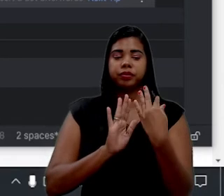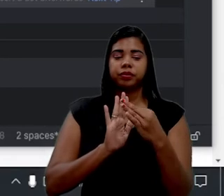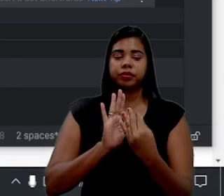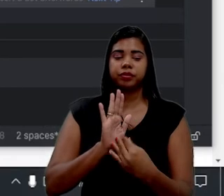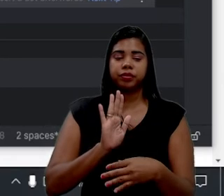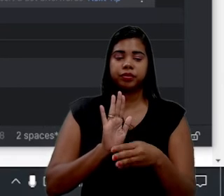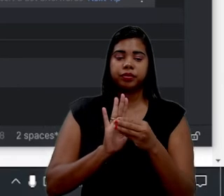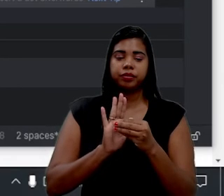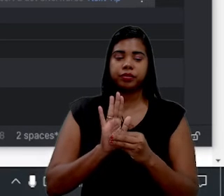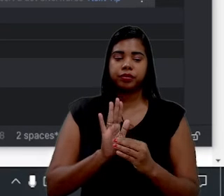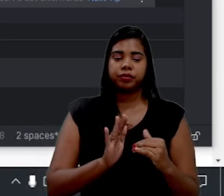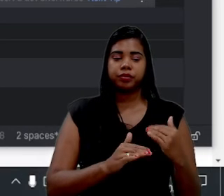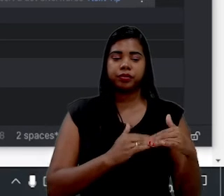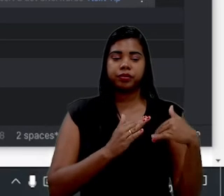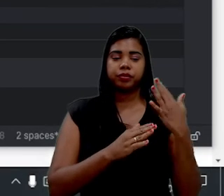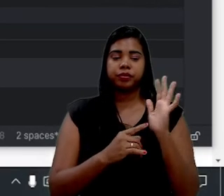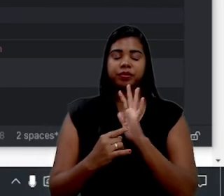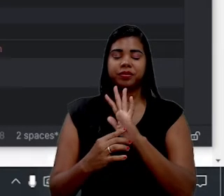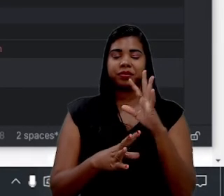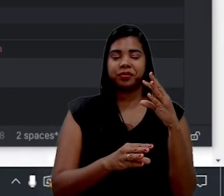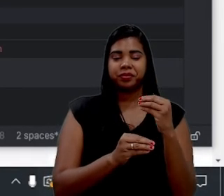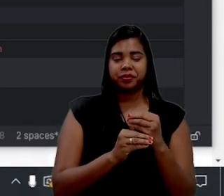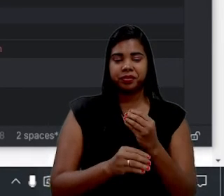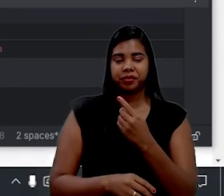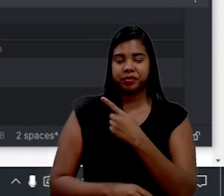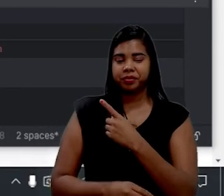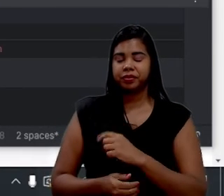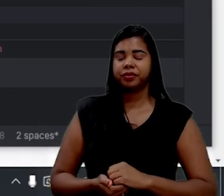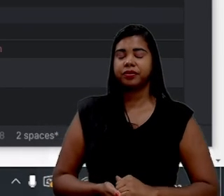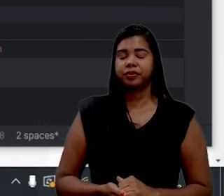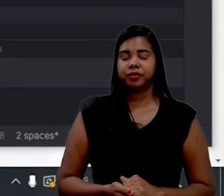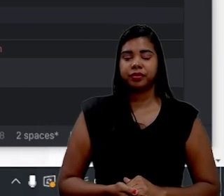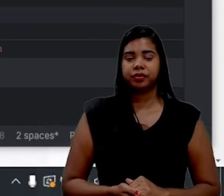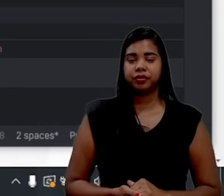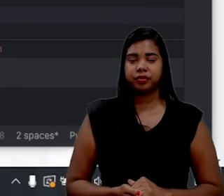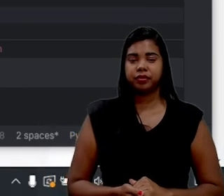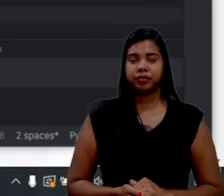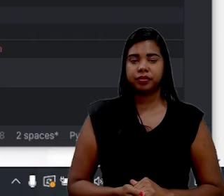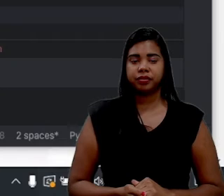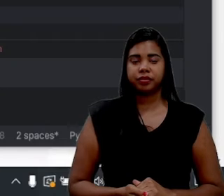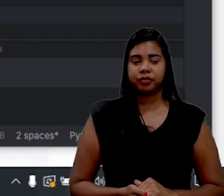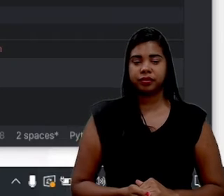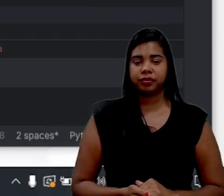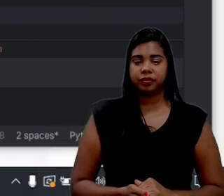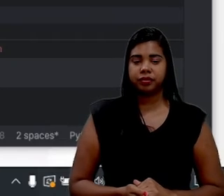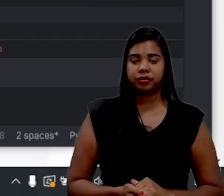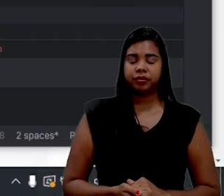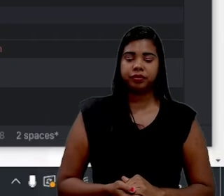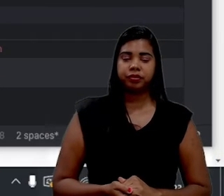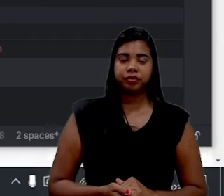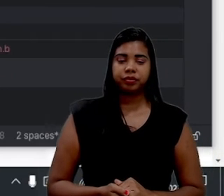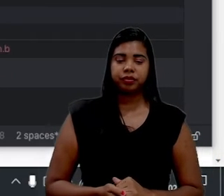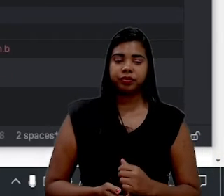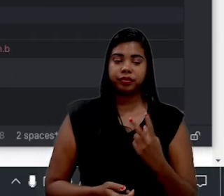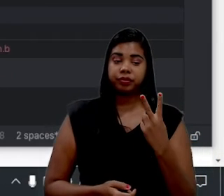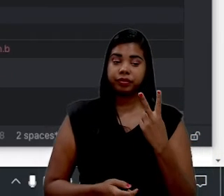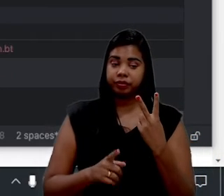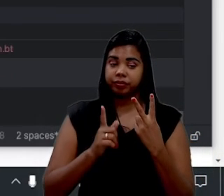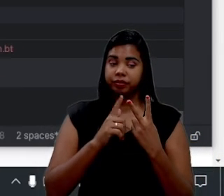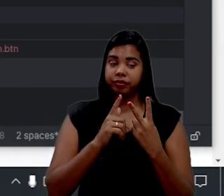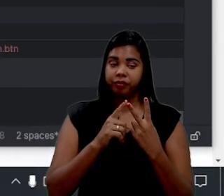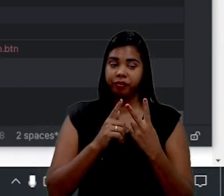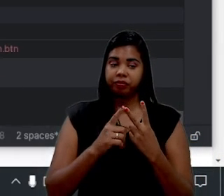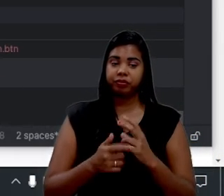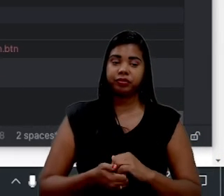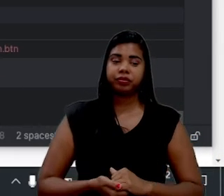né, desenvolver em Python, tá? Ele gera automaticamente. Então são duas tags